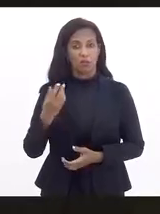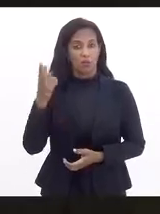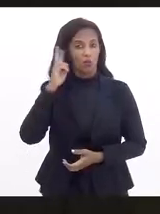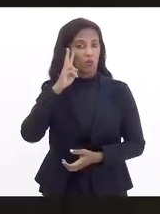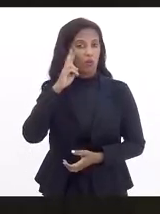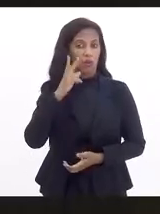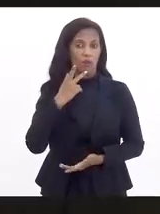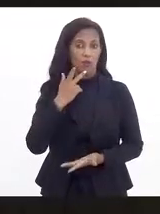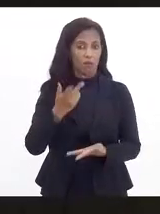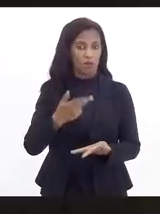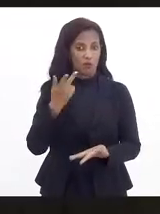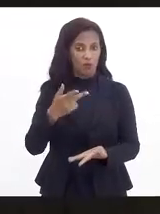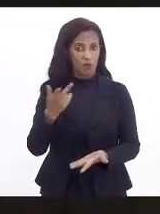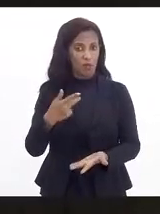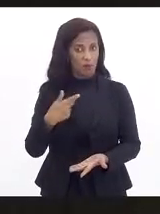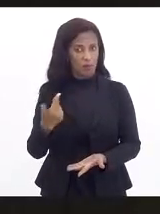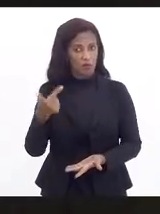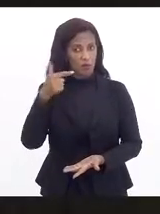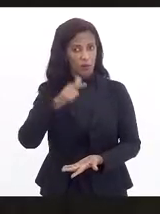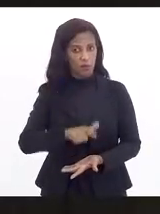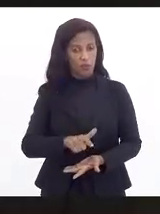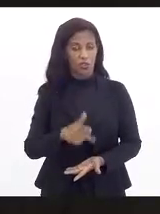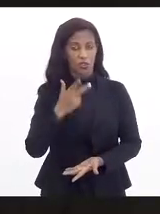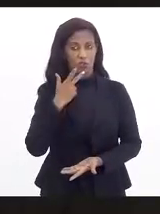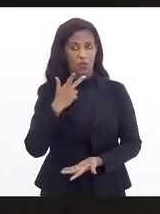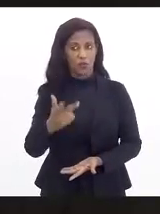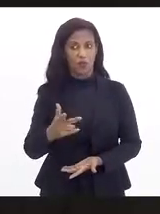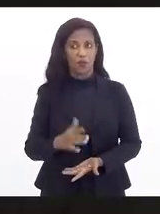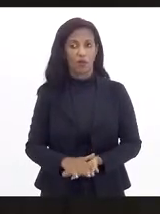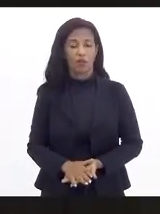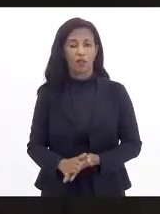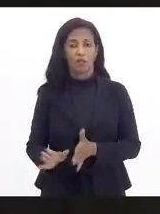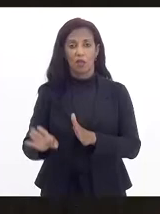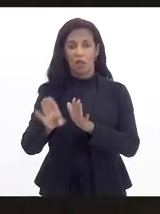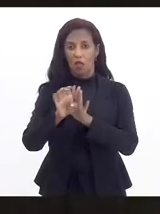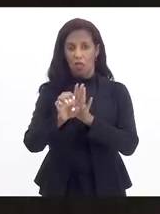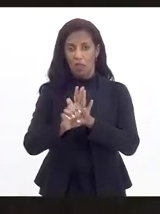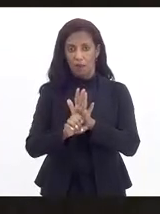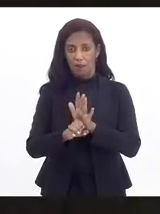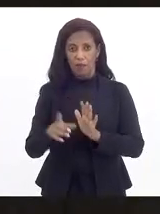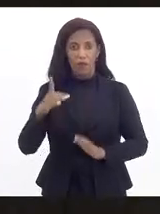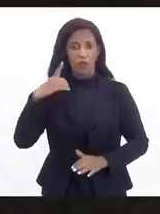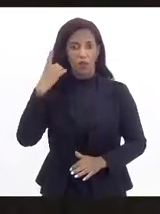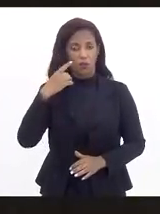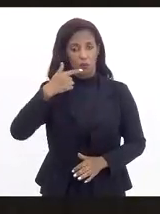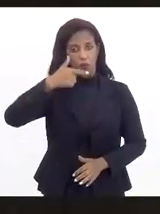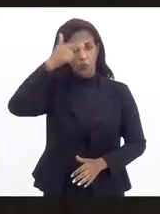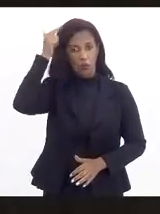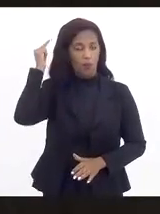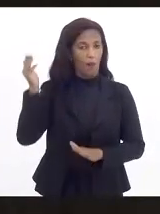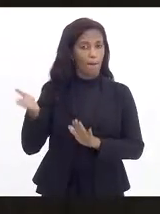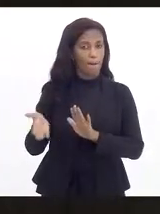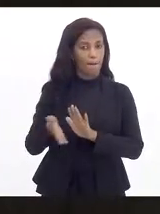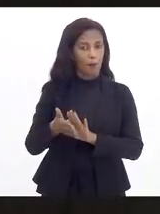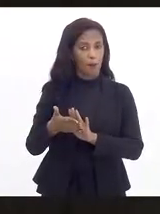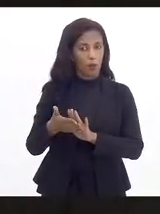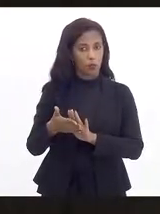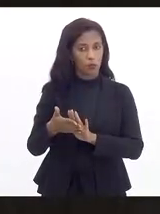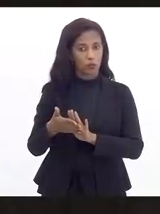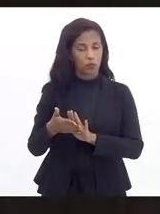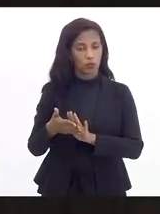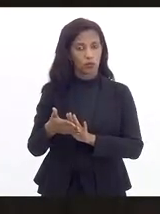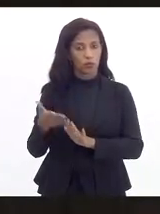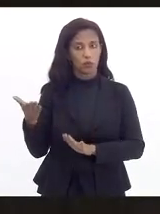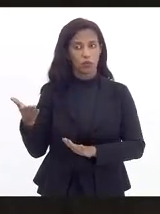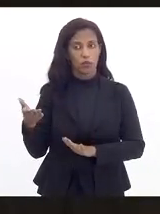minha fala, mas eu vou repeti-la. Eu disse que a emenda que o deputado Luiz Paulo estava propondo em seu parecer